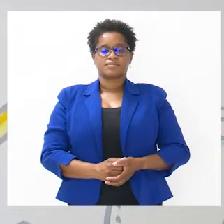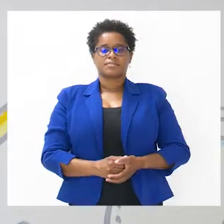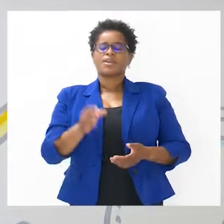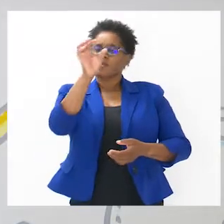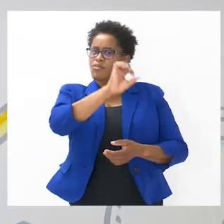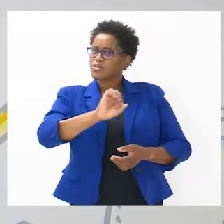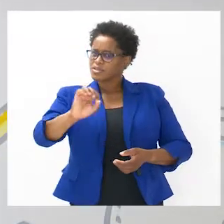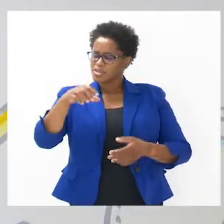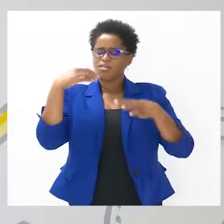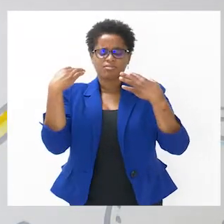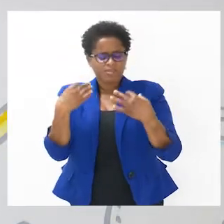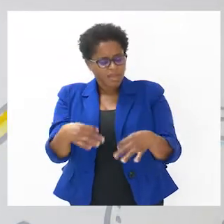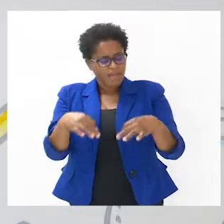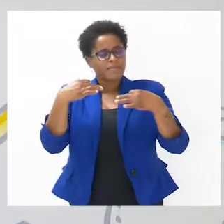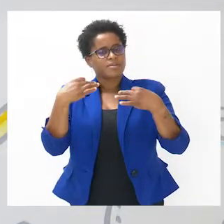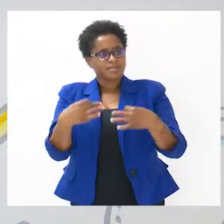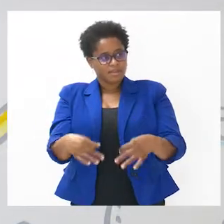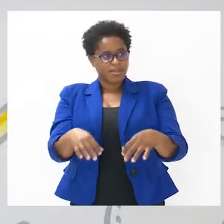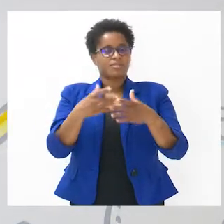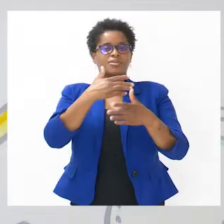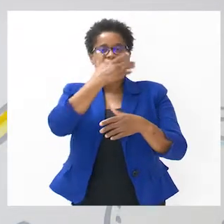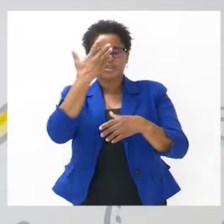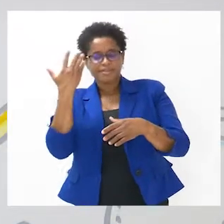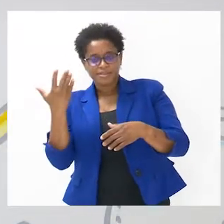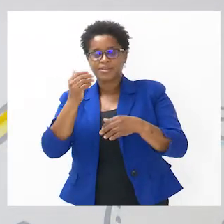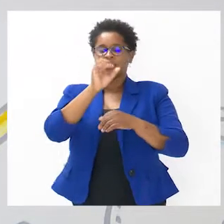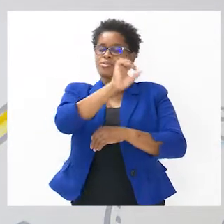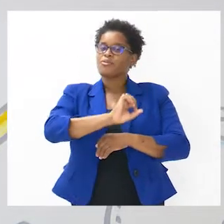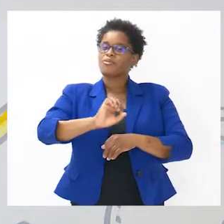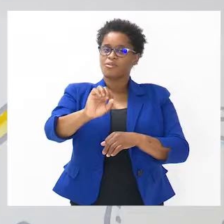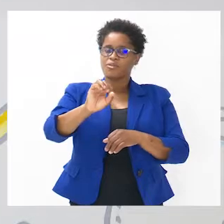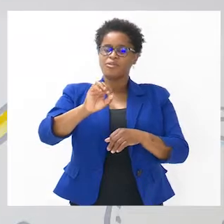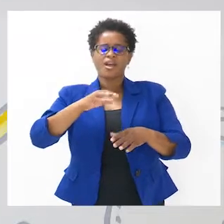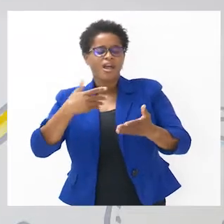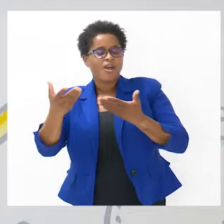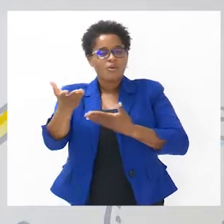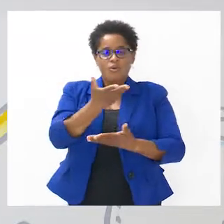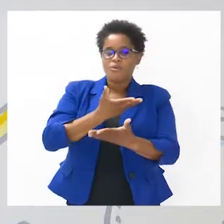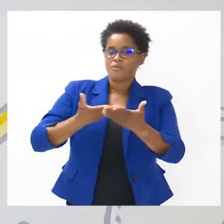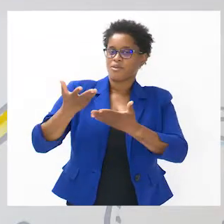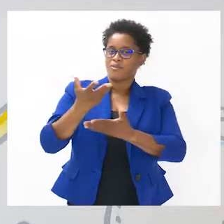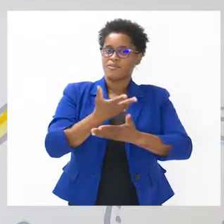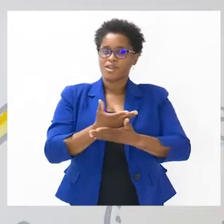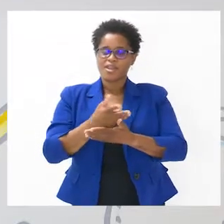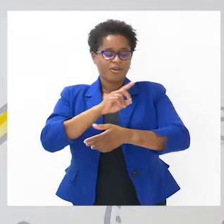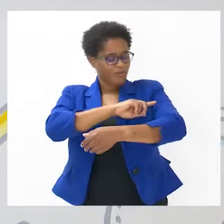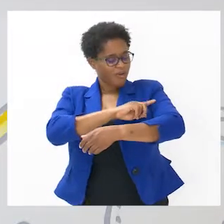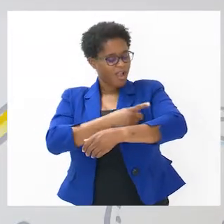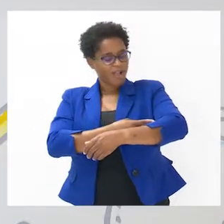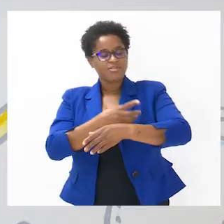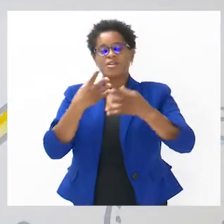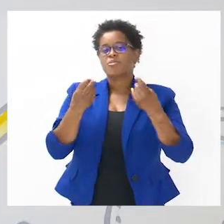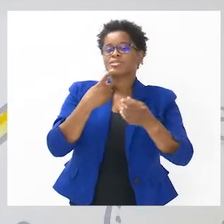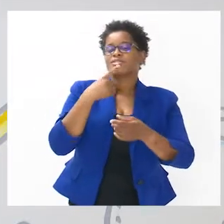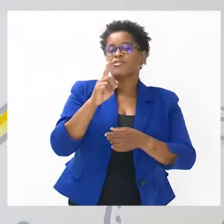Vocês estão constantemente no vosso dia a dia a conviver com ângulos e